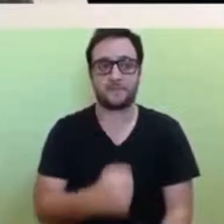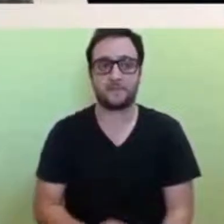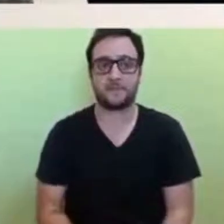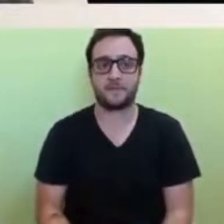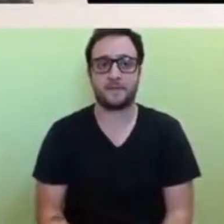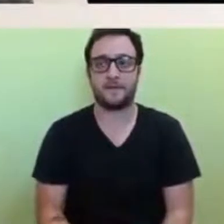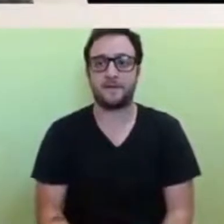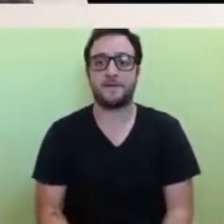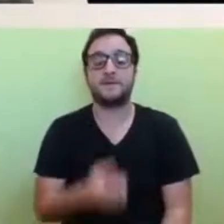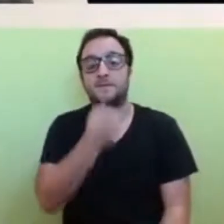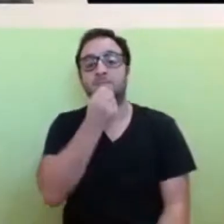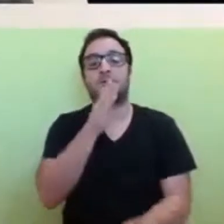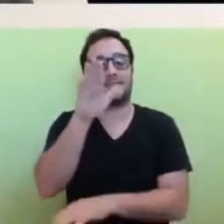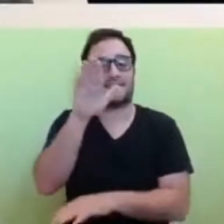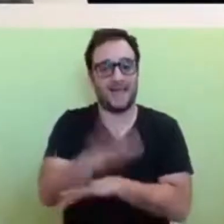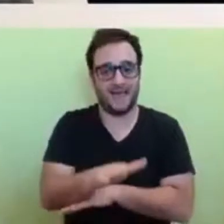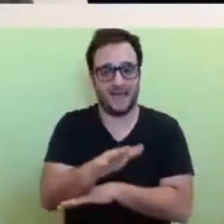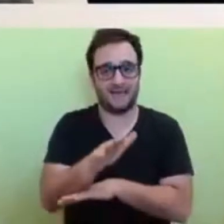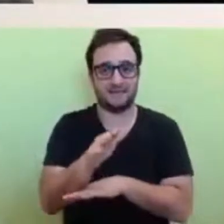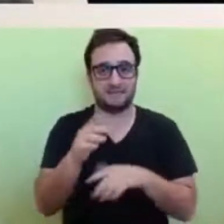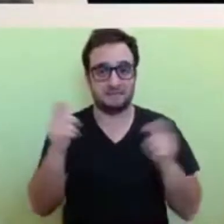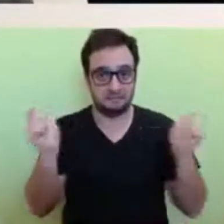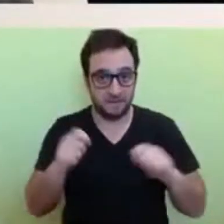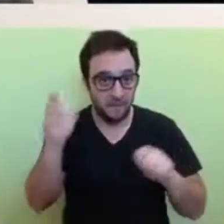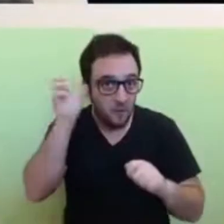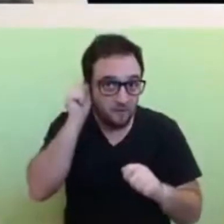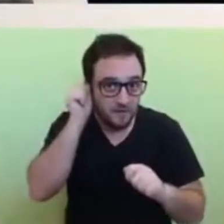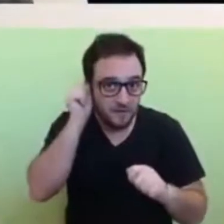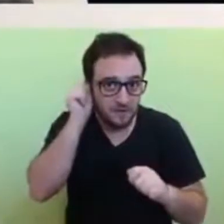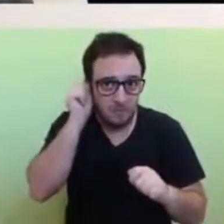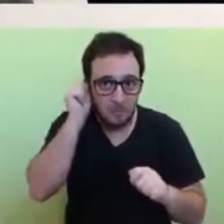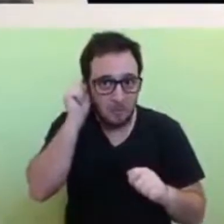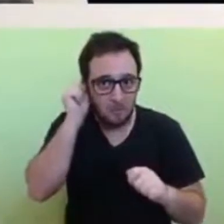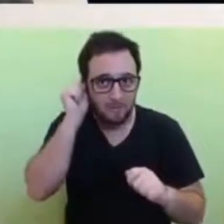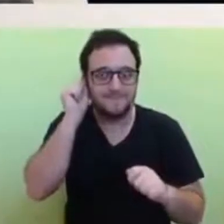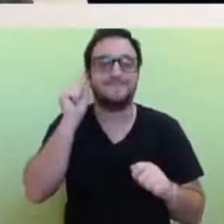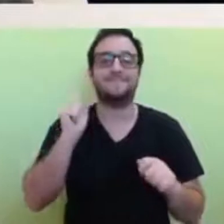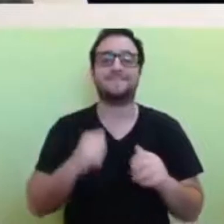Bom dia. Consegue me ouvir, Mar?